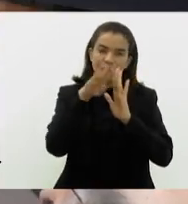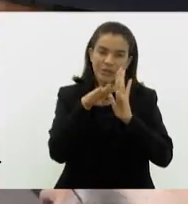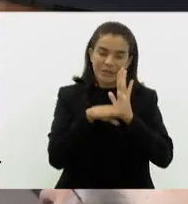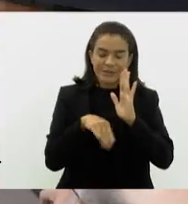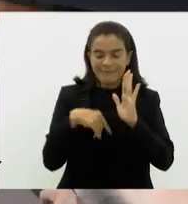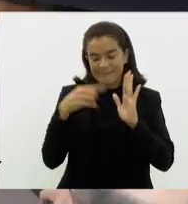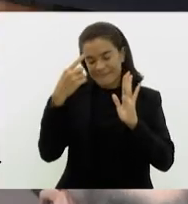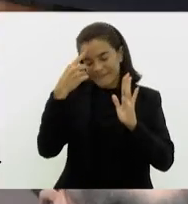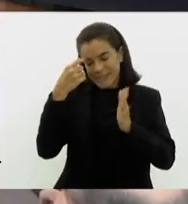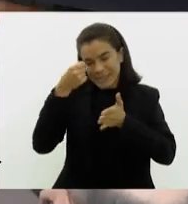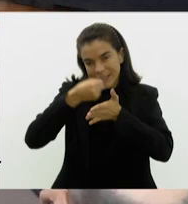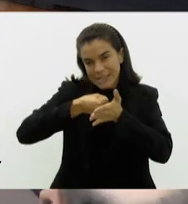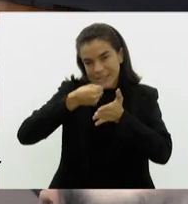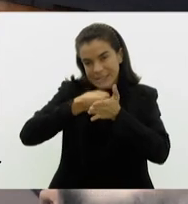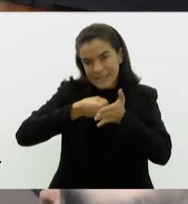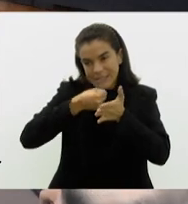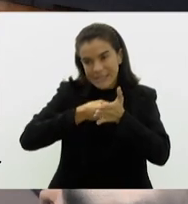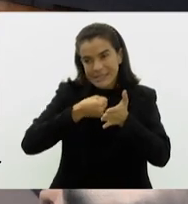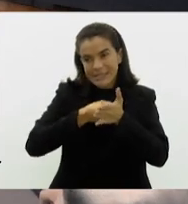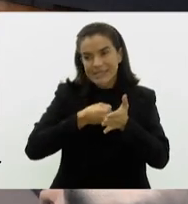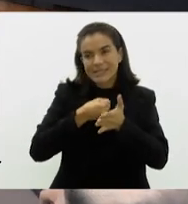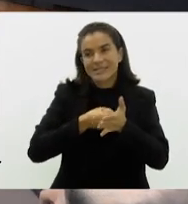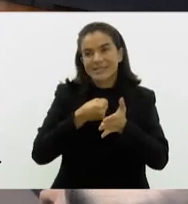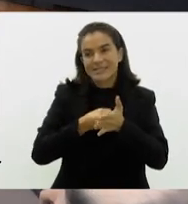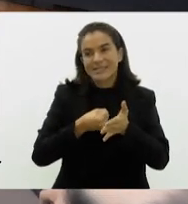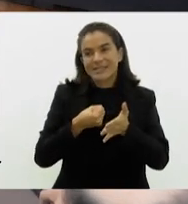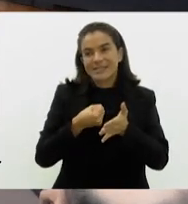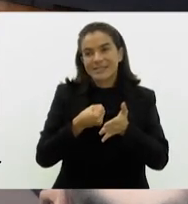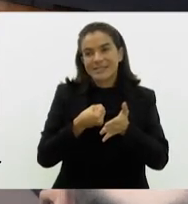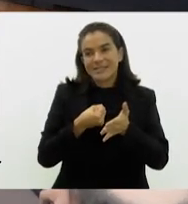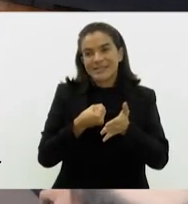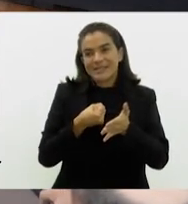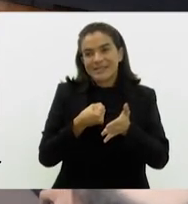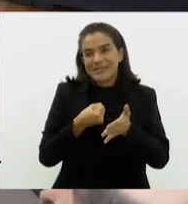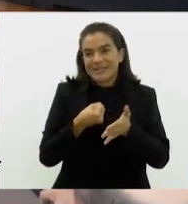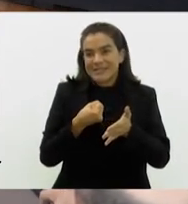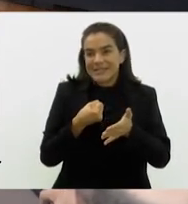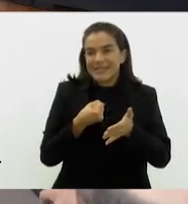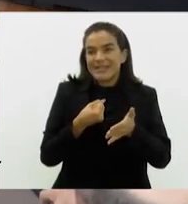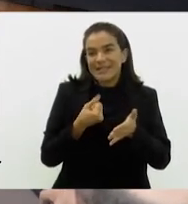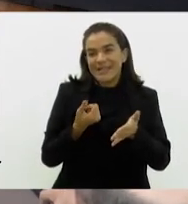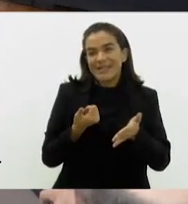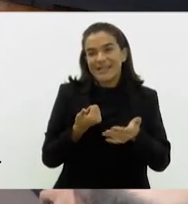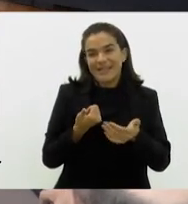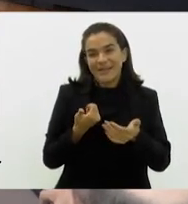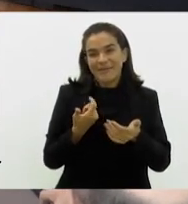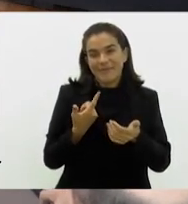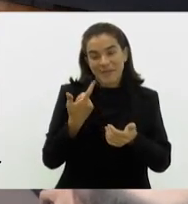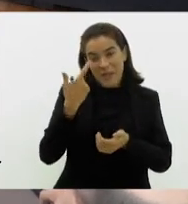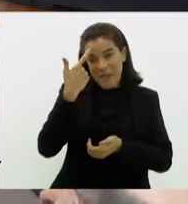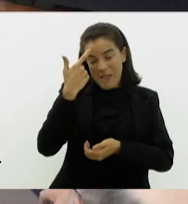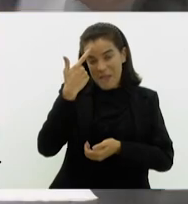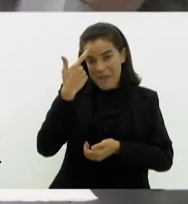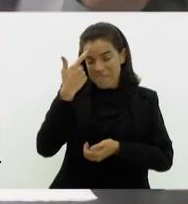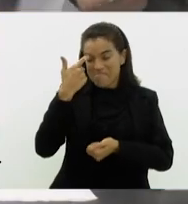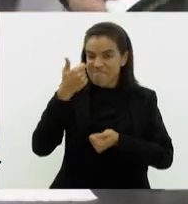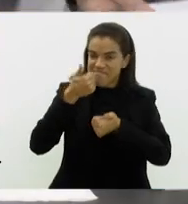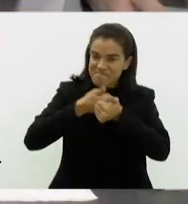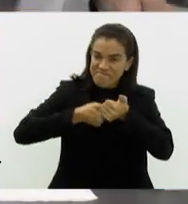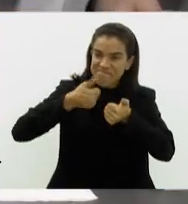pensar numa medida para... medida messiânica, vai ser difícil,